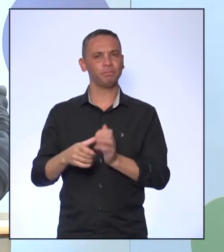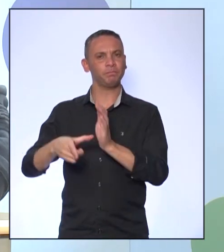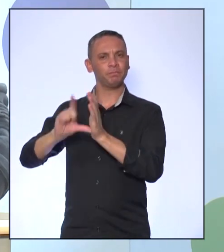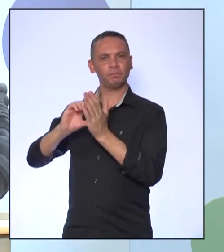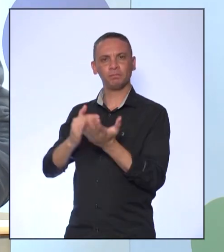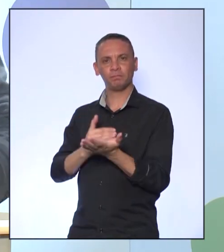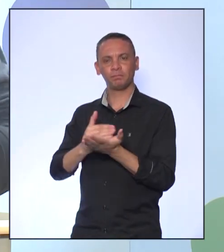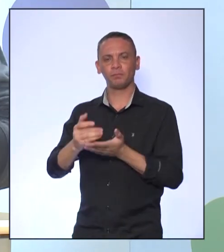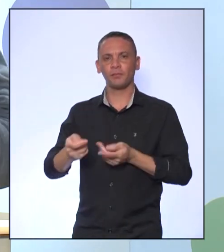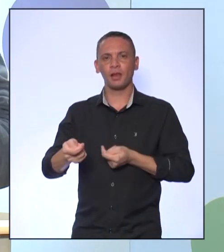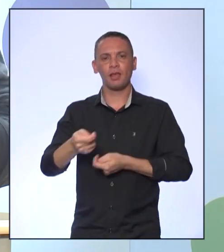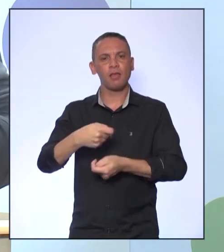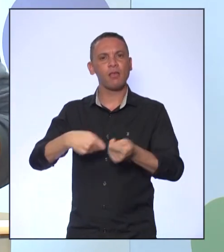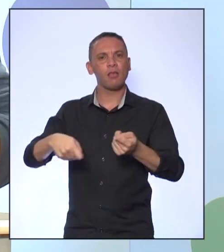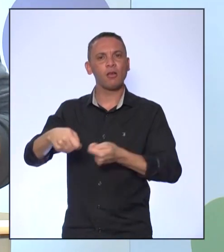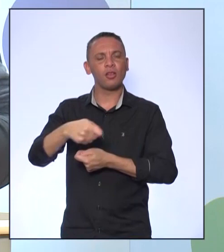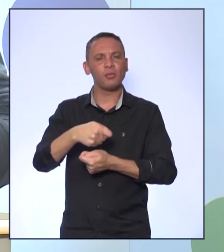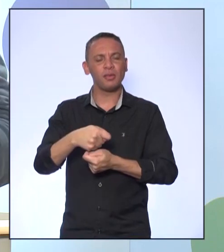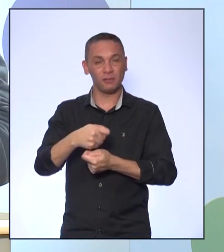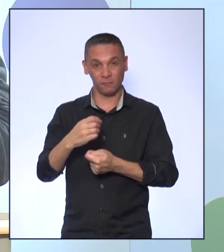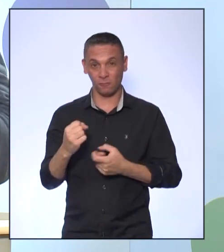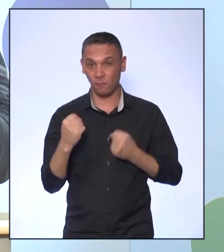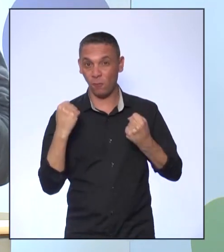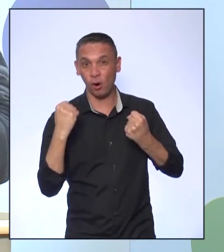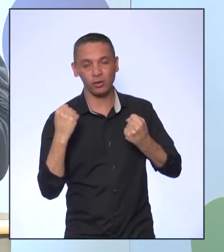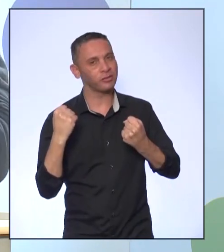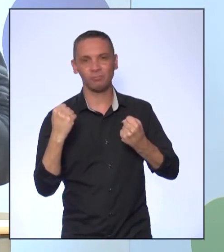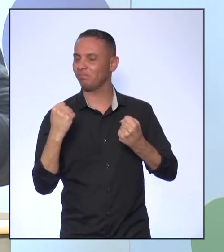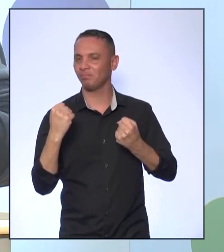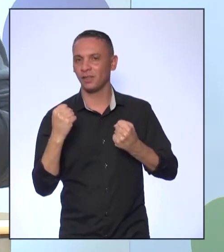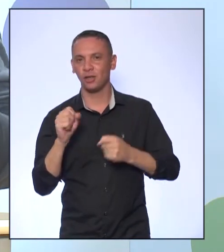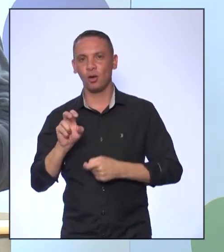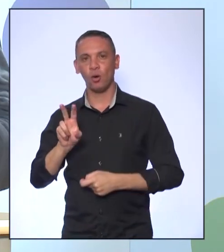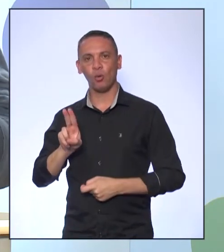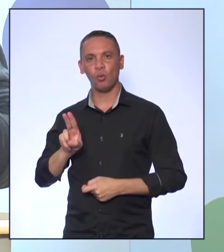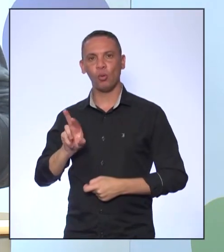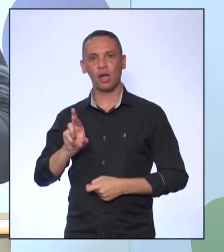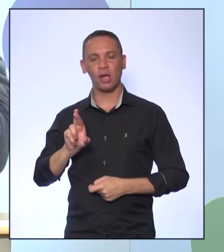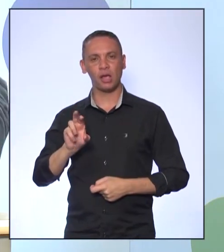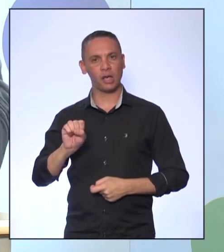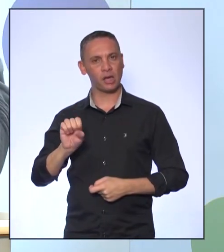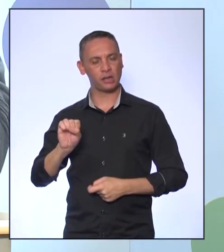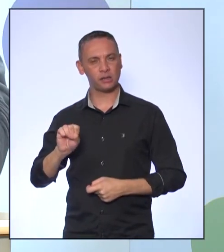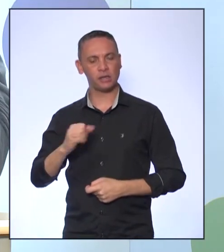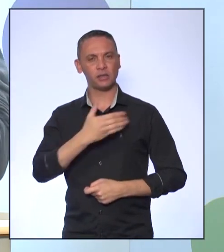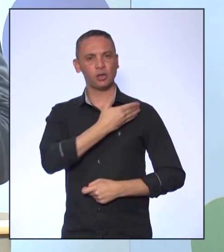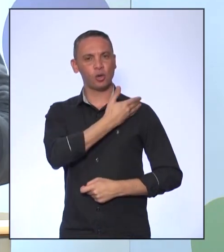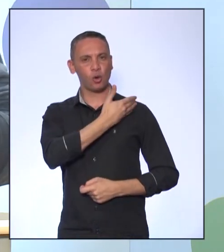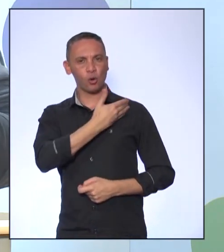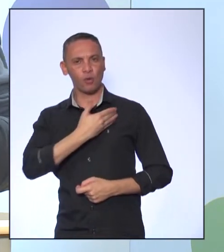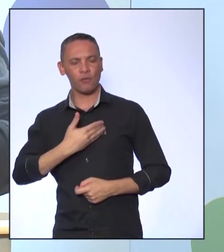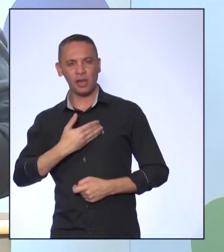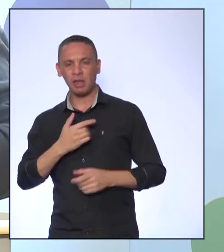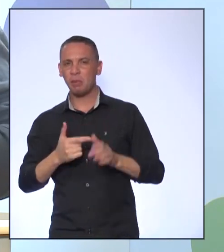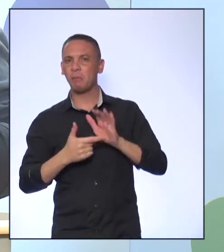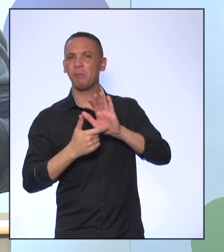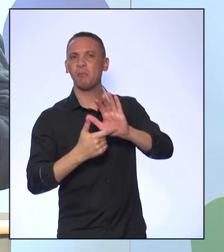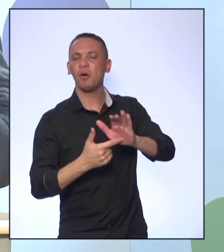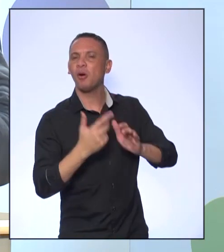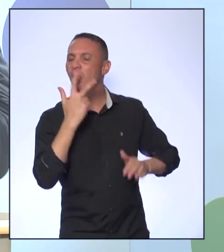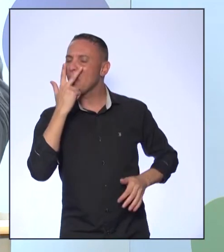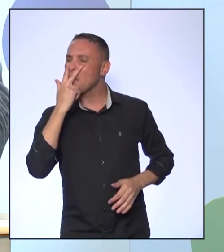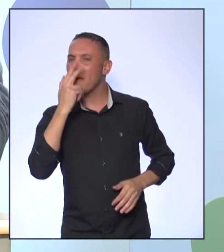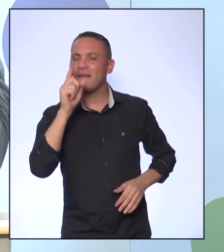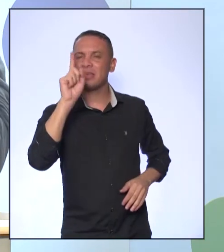ela não era uma economia pujante, apesar de a União Soviética, o governo sempre dá essa impressão. Principalmente